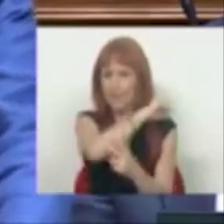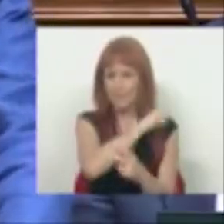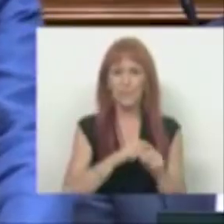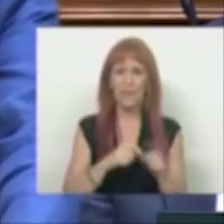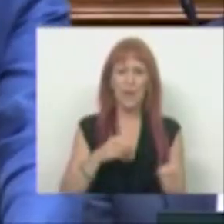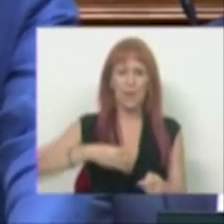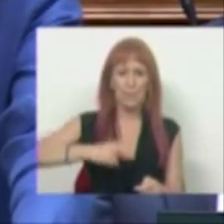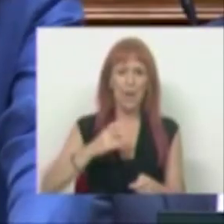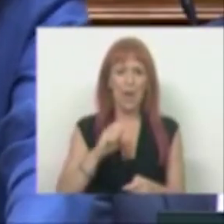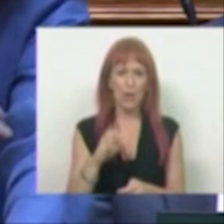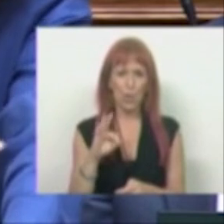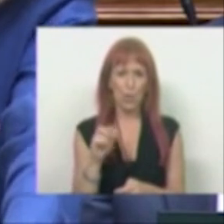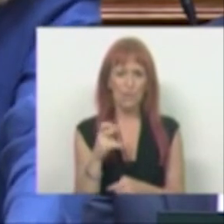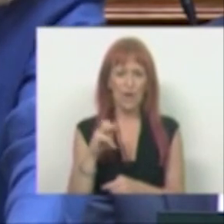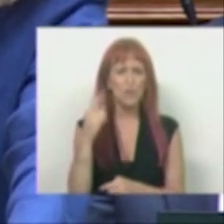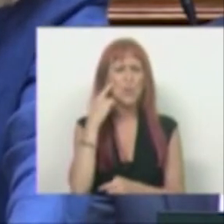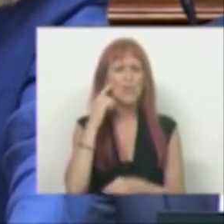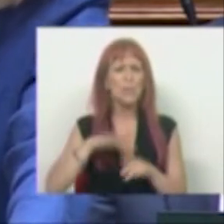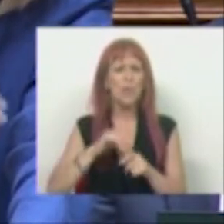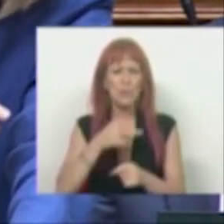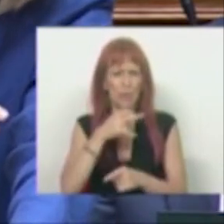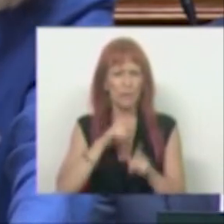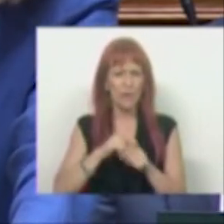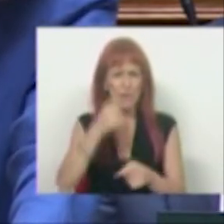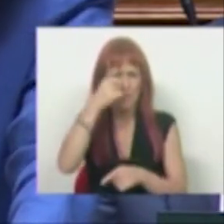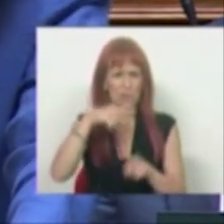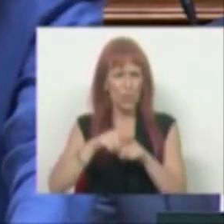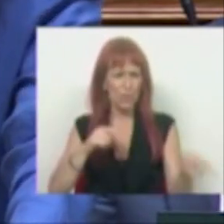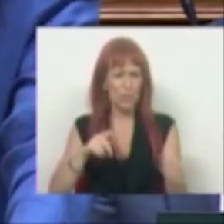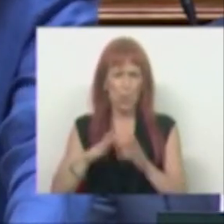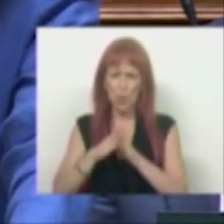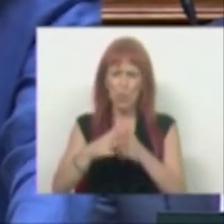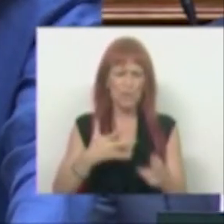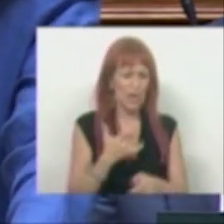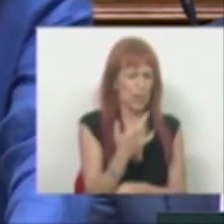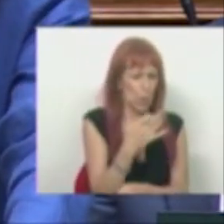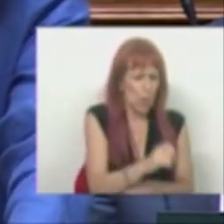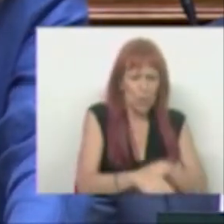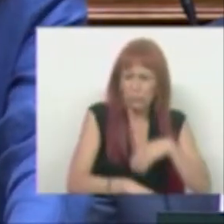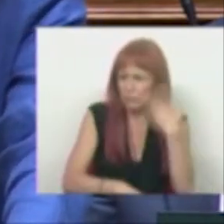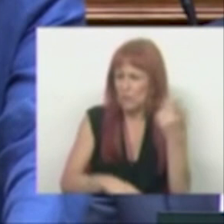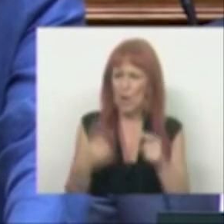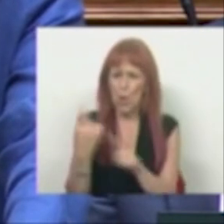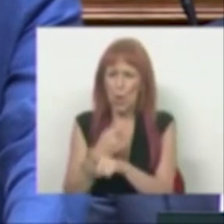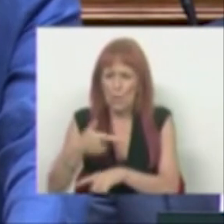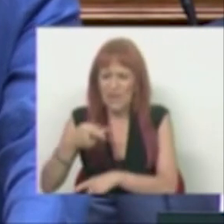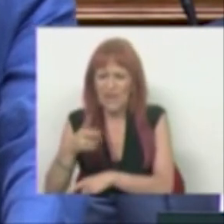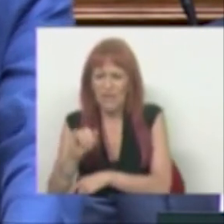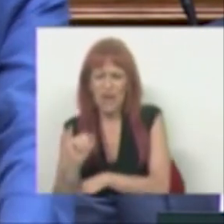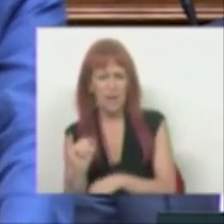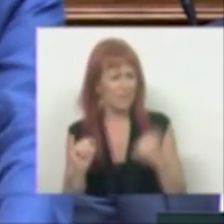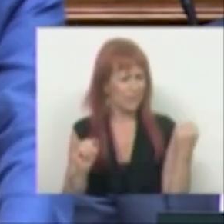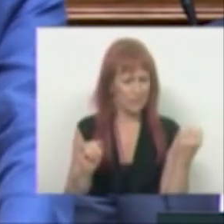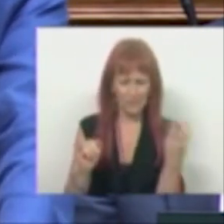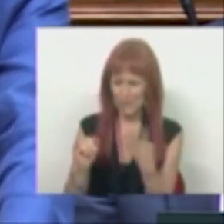Mário Ferreira, que é conhecido pelo escândalo na vida de Atlântida, pelos cruzeiros no Douro, pela compra da TVI, não